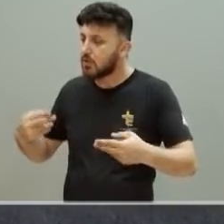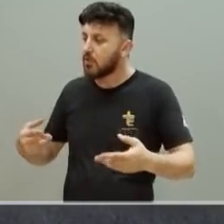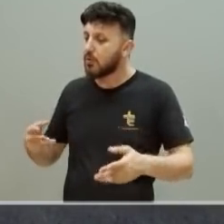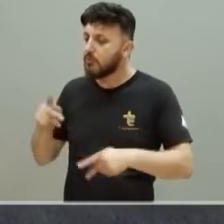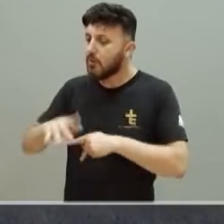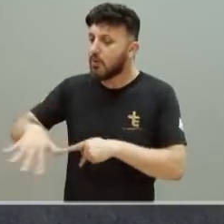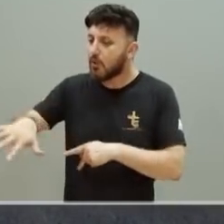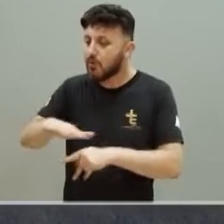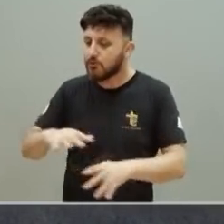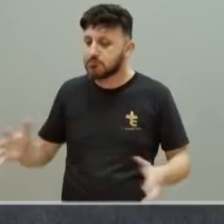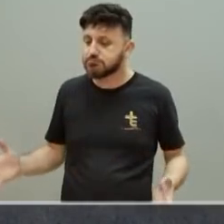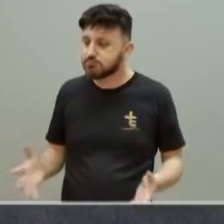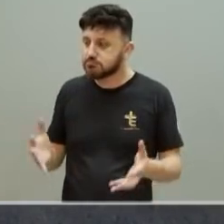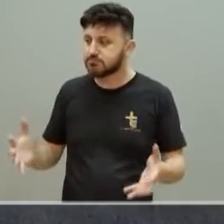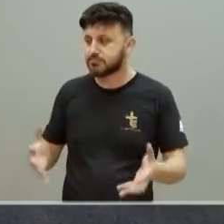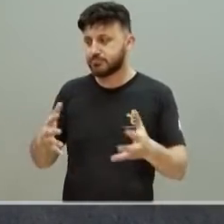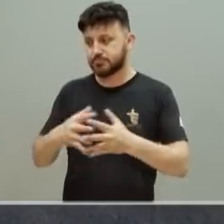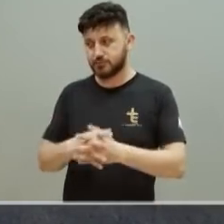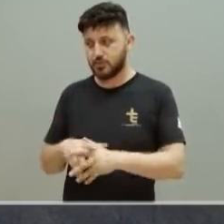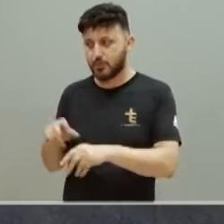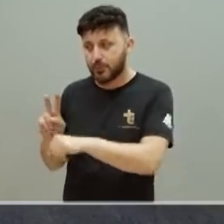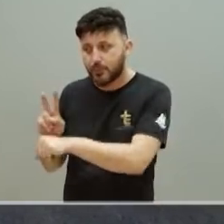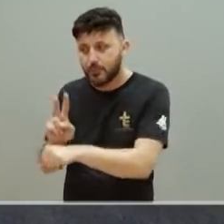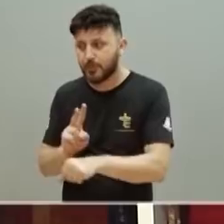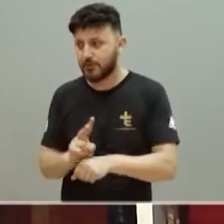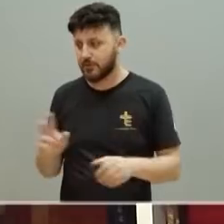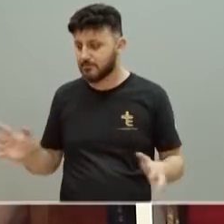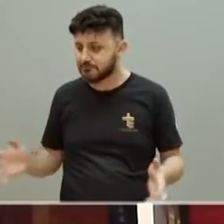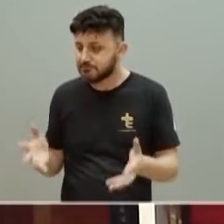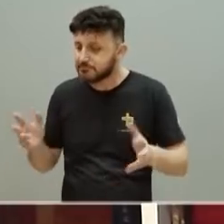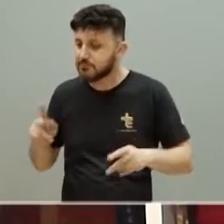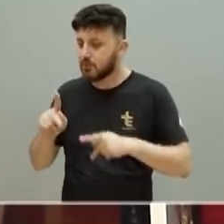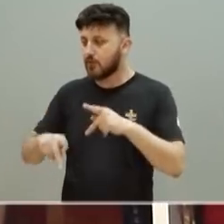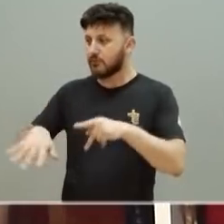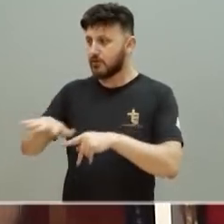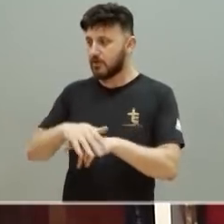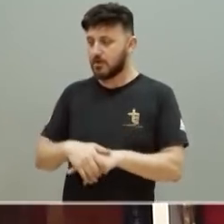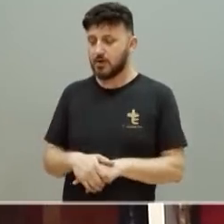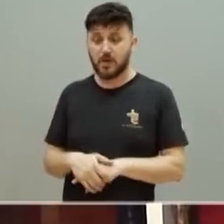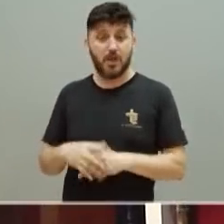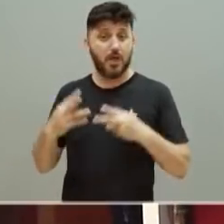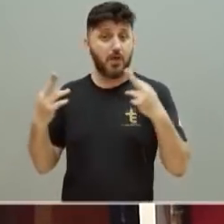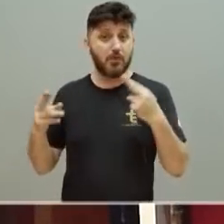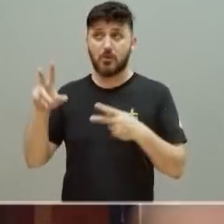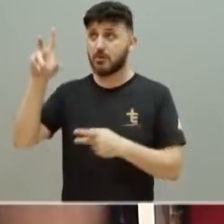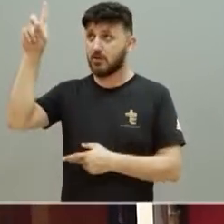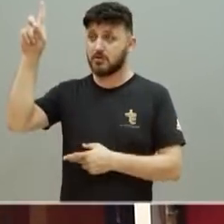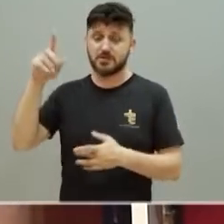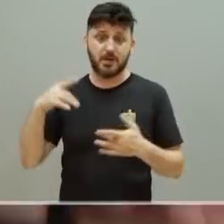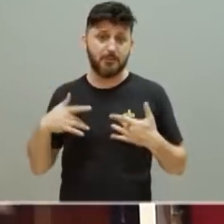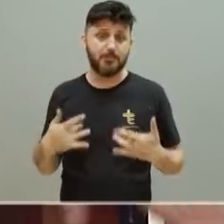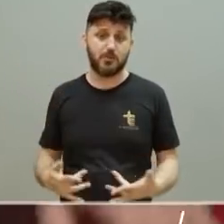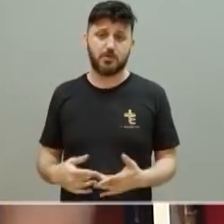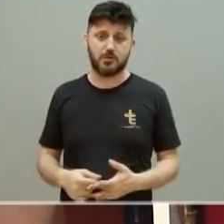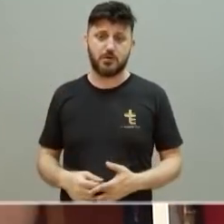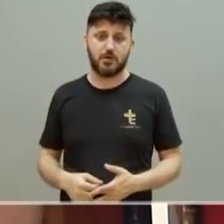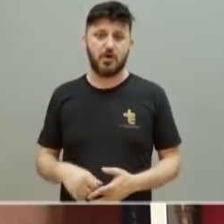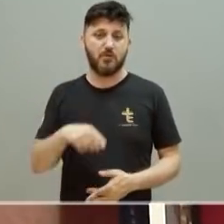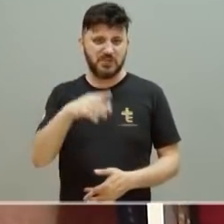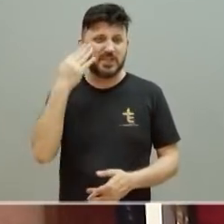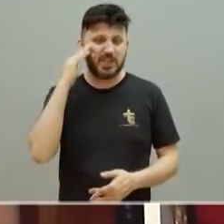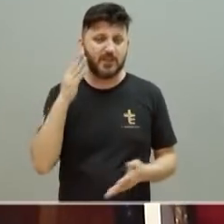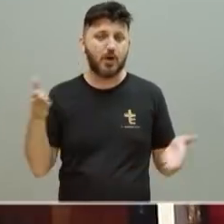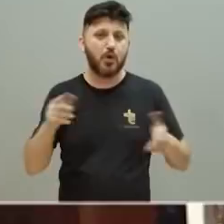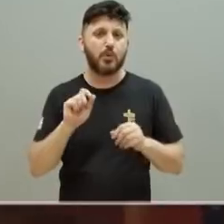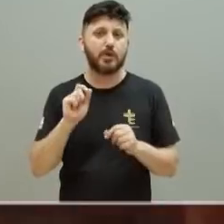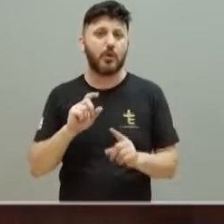Esse mesmo Deus de amor e misericórdia, você vai entender aonde eu quero chegar. Você vai entender agora onde